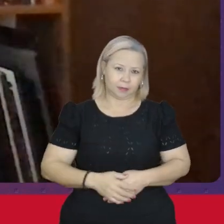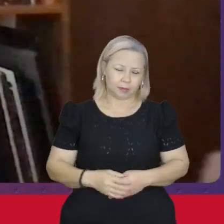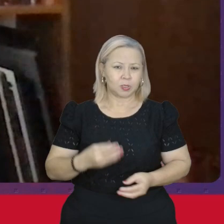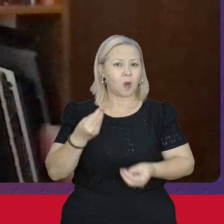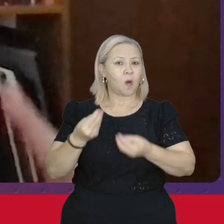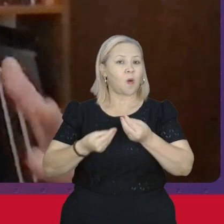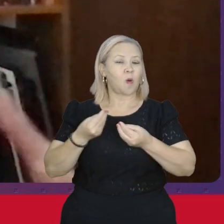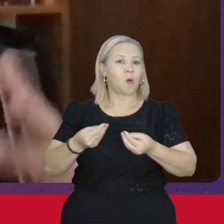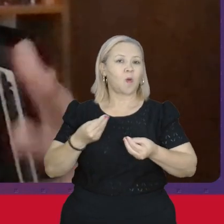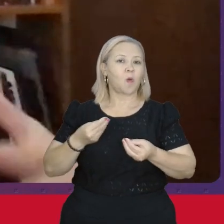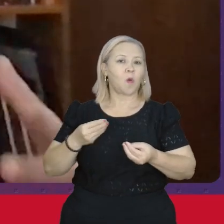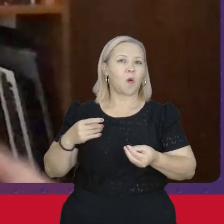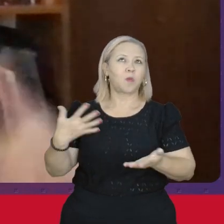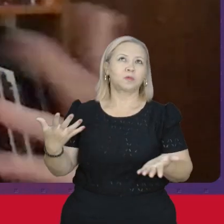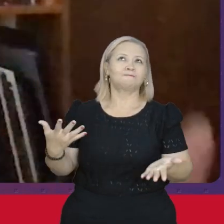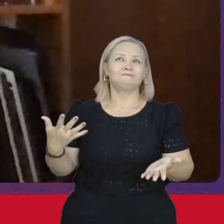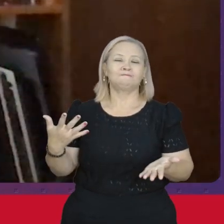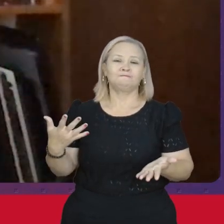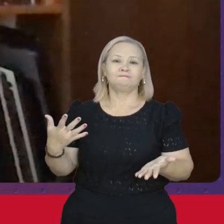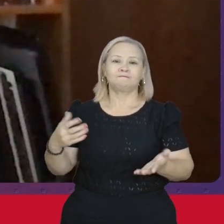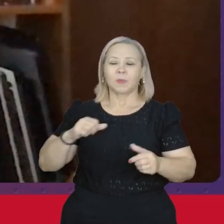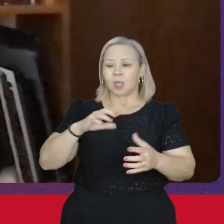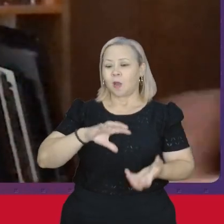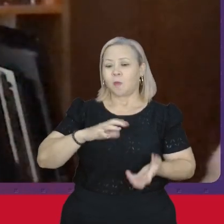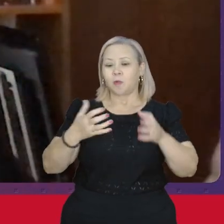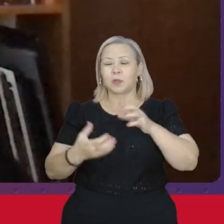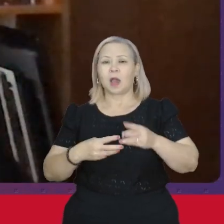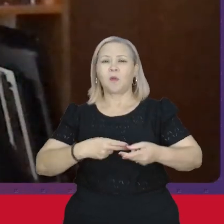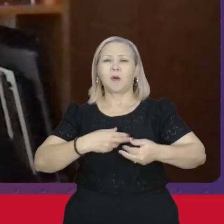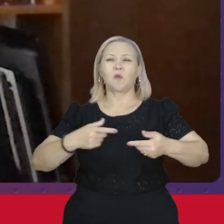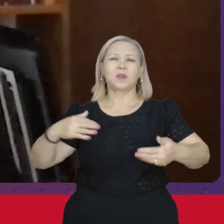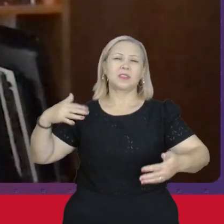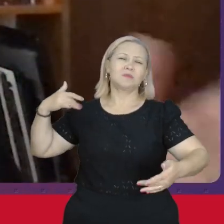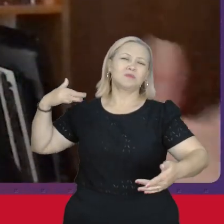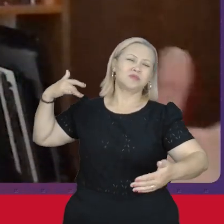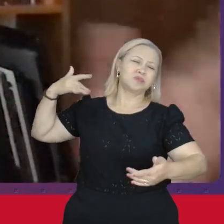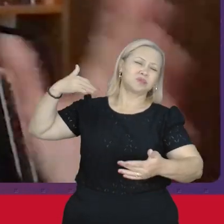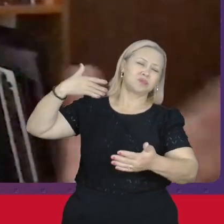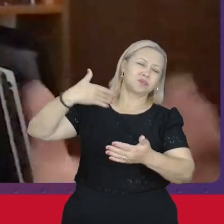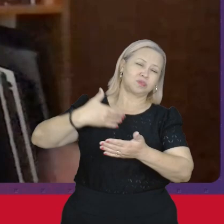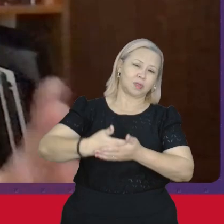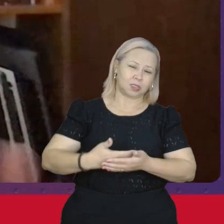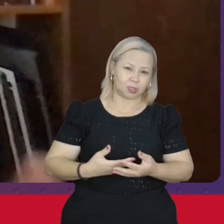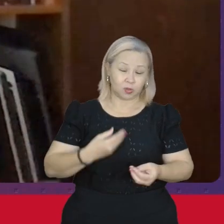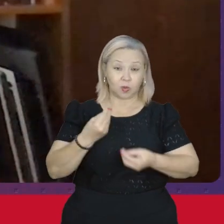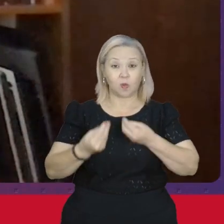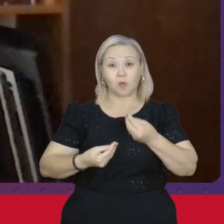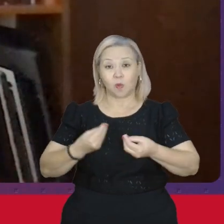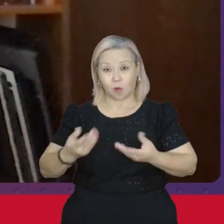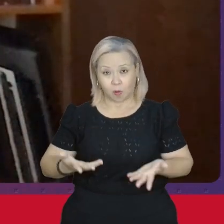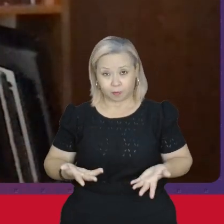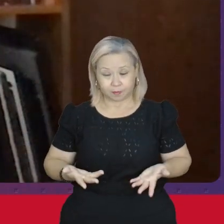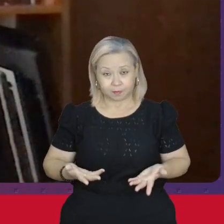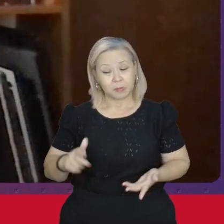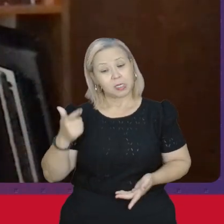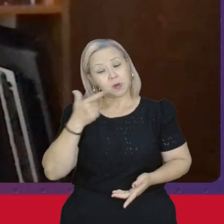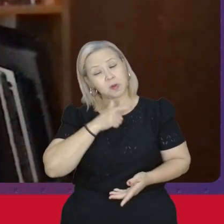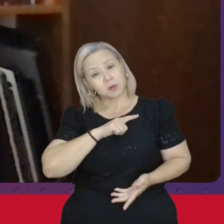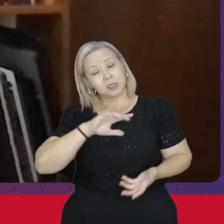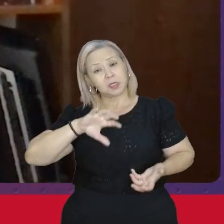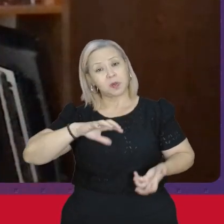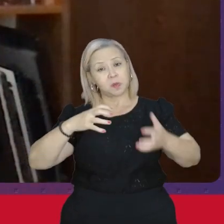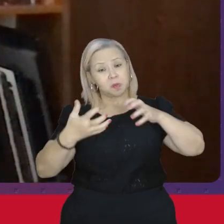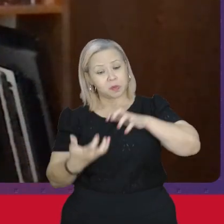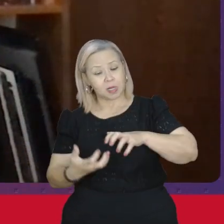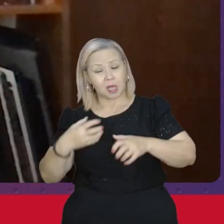de opressão, de exclusão, né, e de fome em 10 anos. Mas a gente conseguiu alterar muito